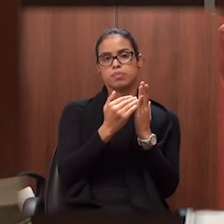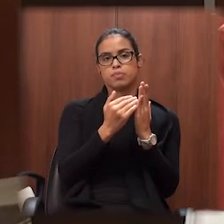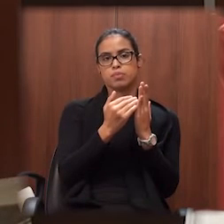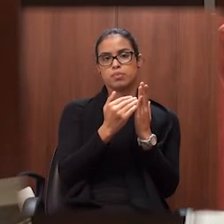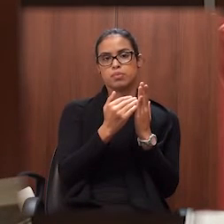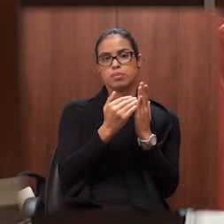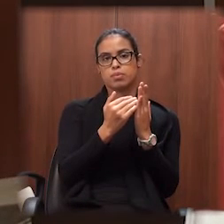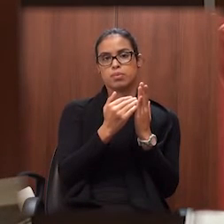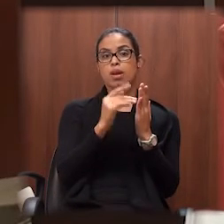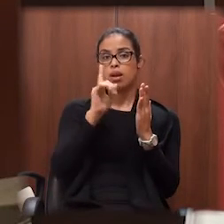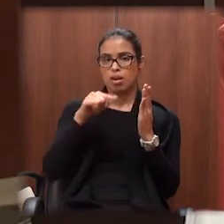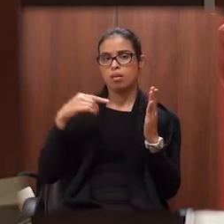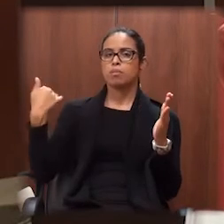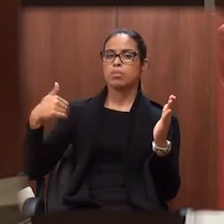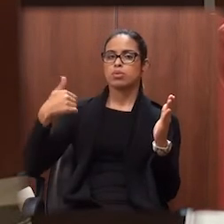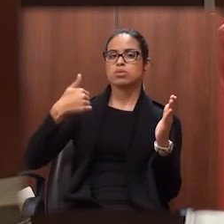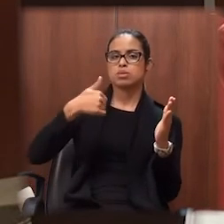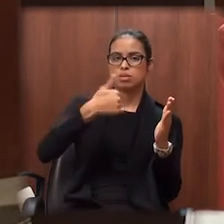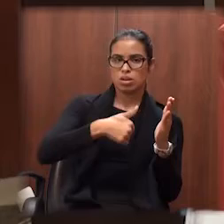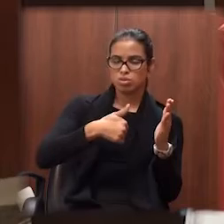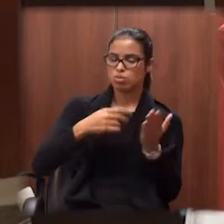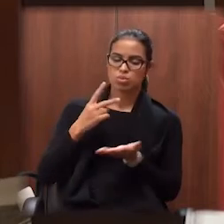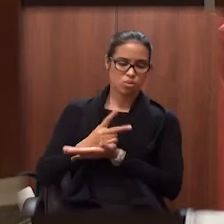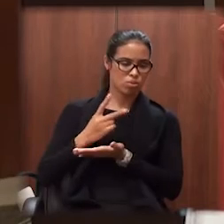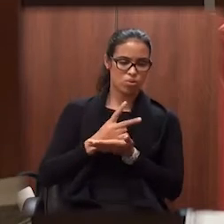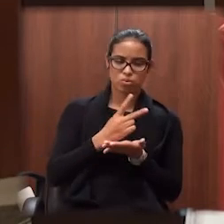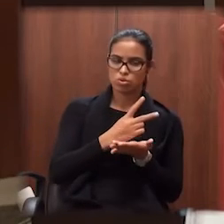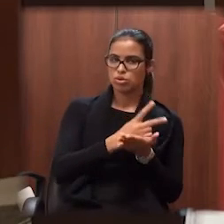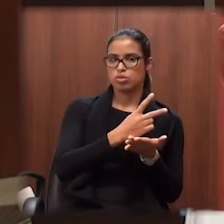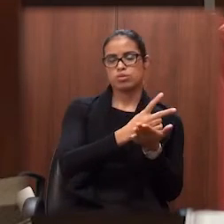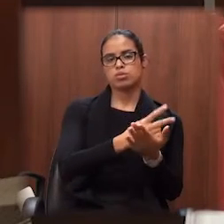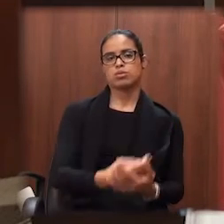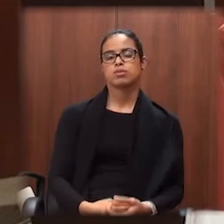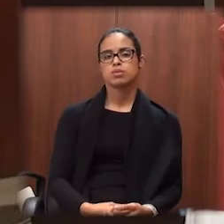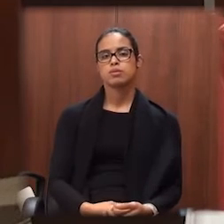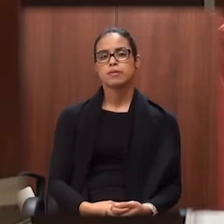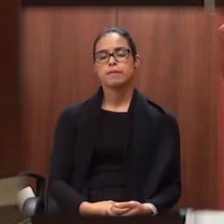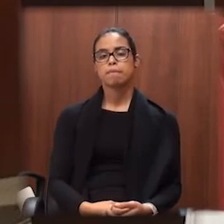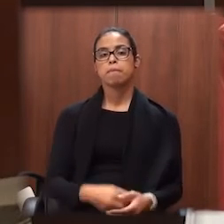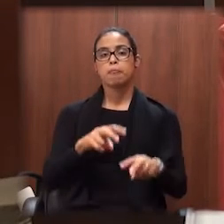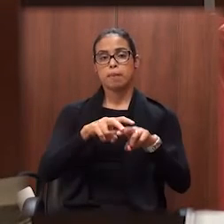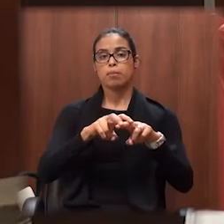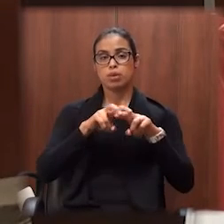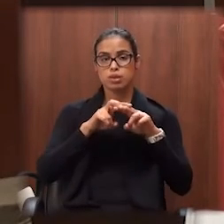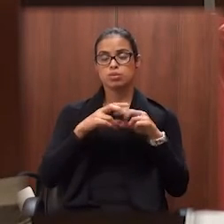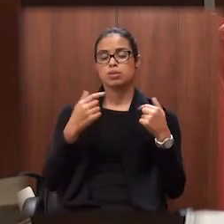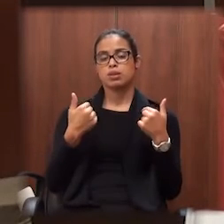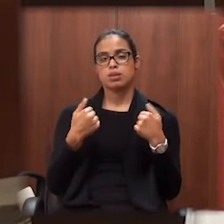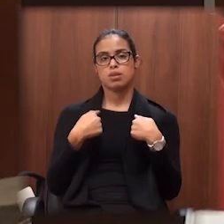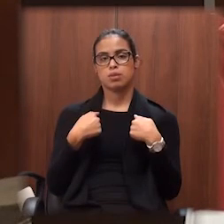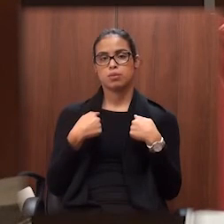humanos é um processo continuado, um processo constante. É por isso que eu não